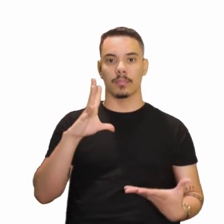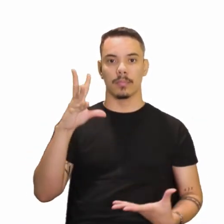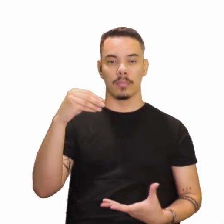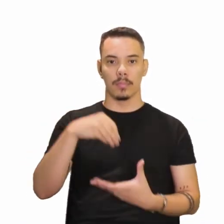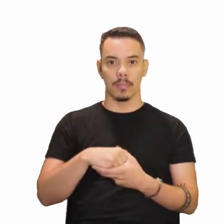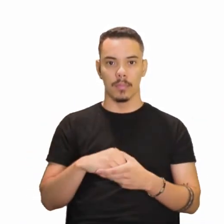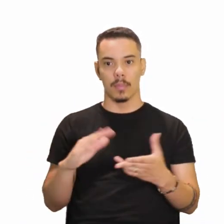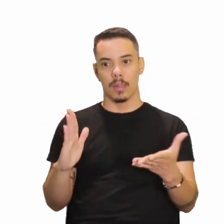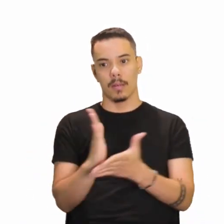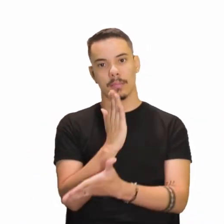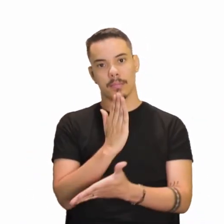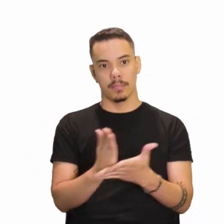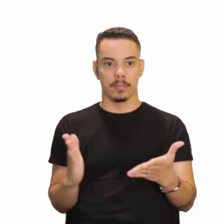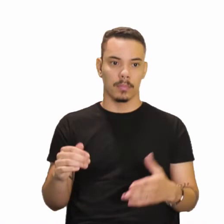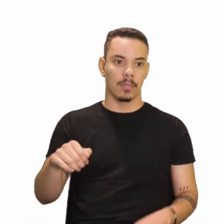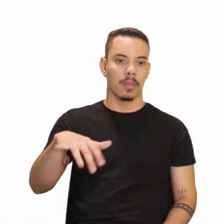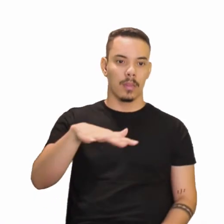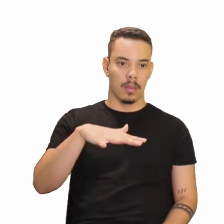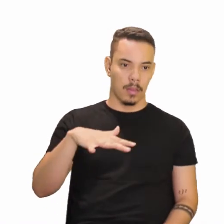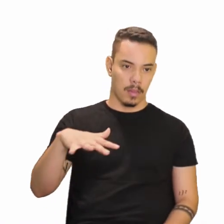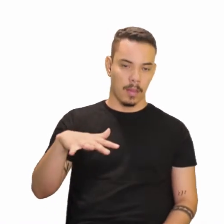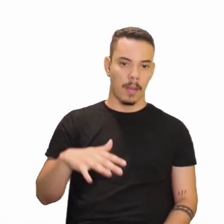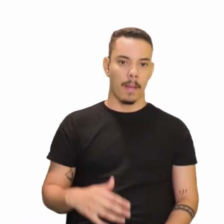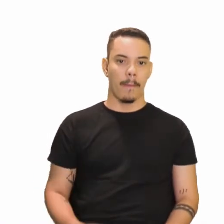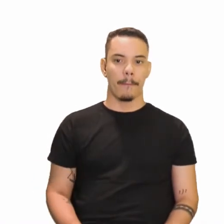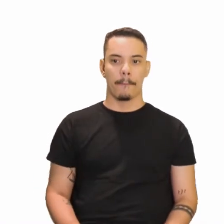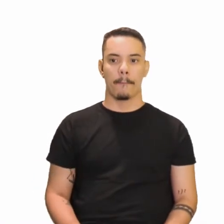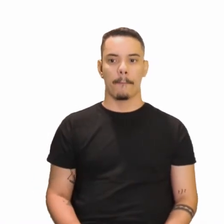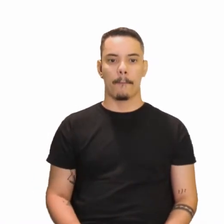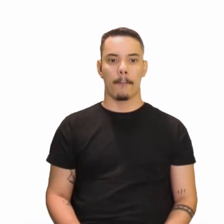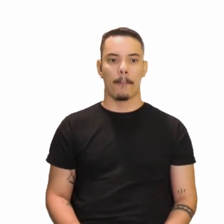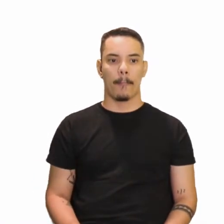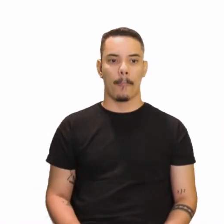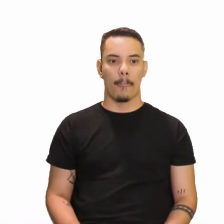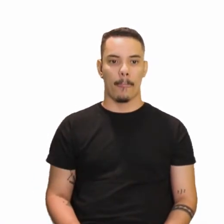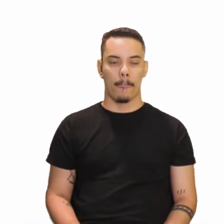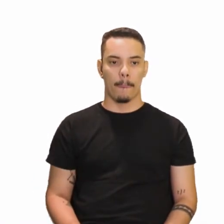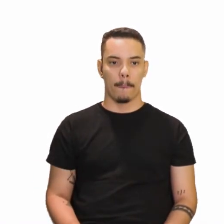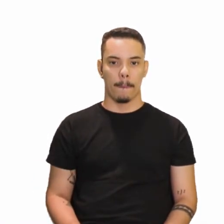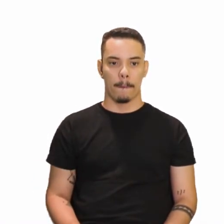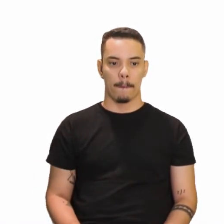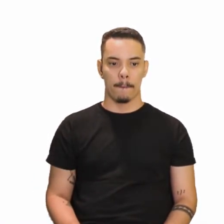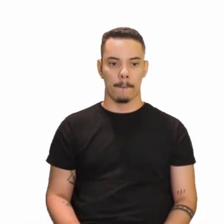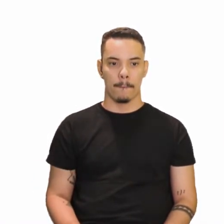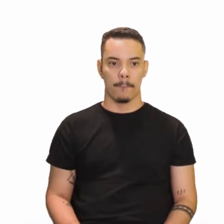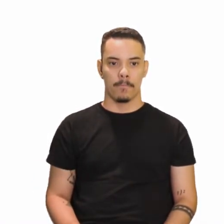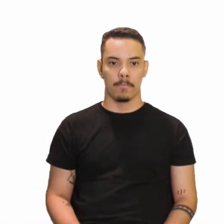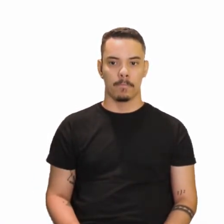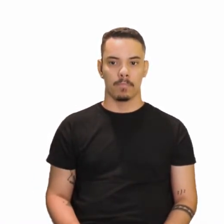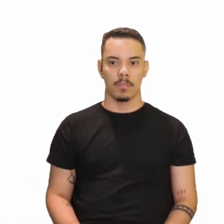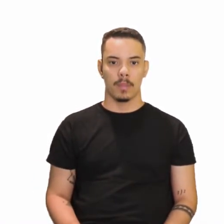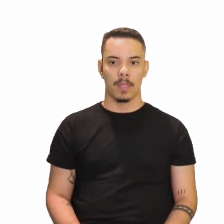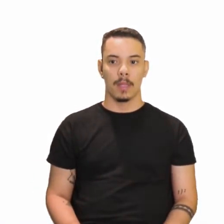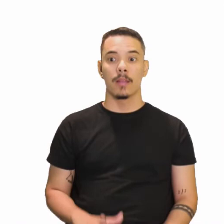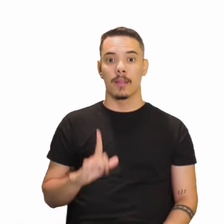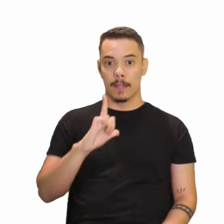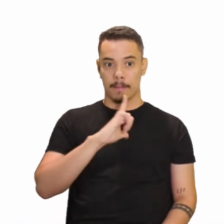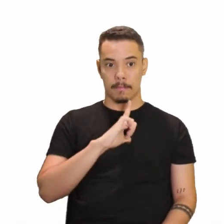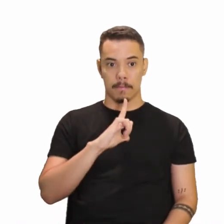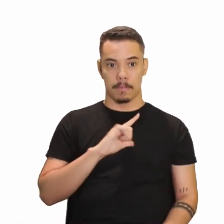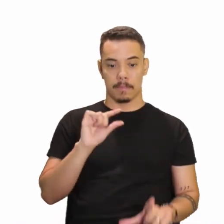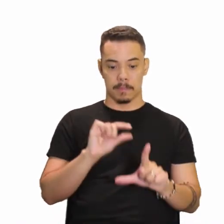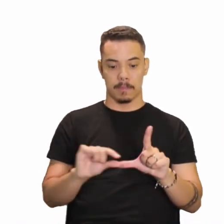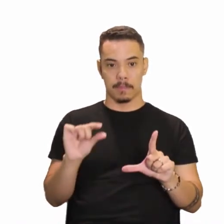Em certas ocasiões vamos dar aquela alegria ó a legendas e balões